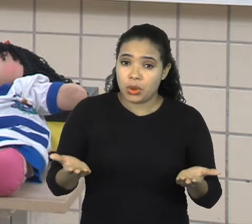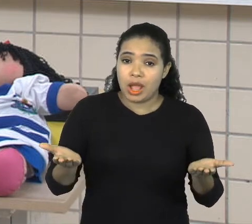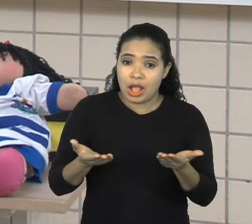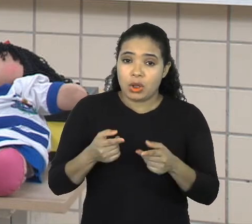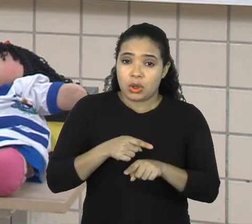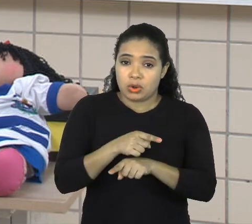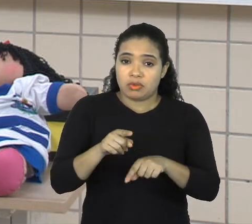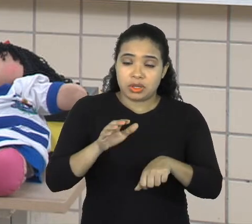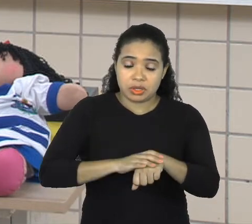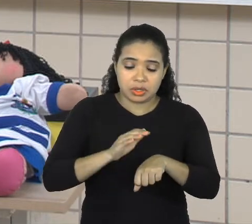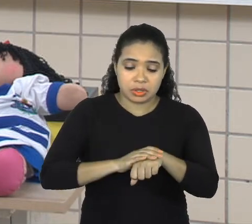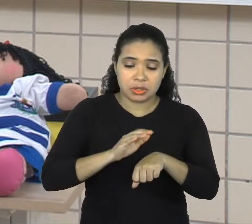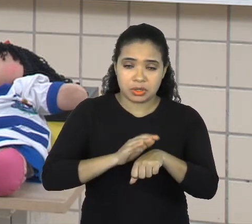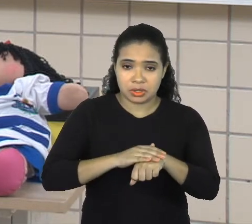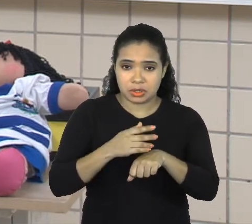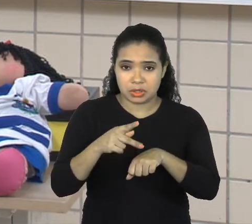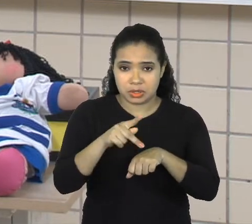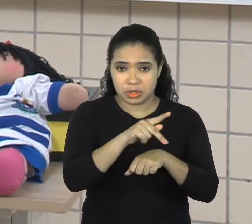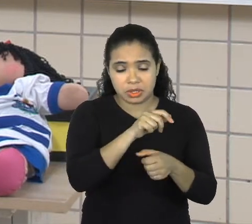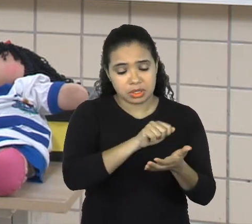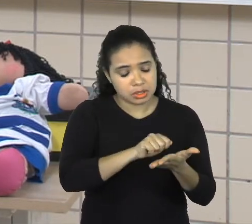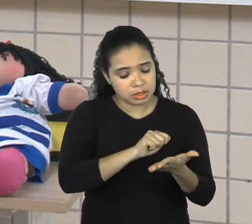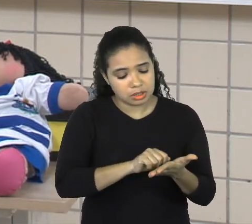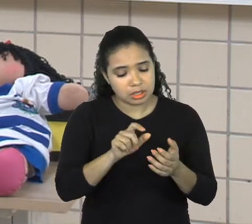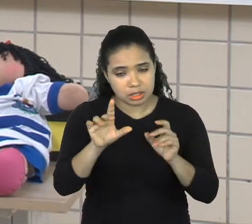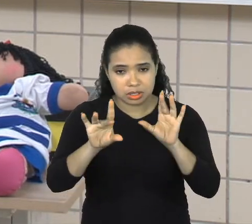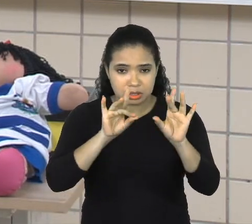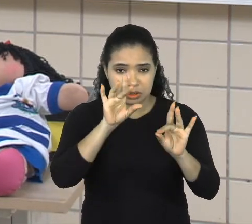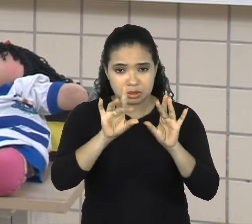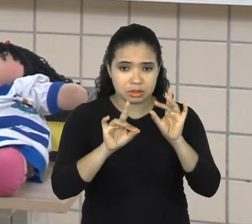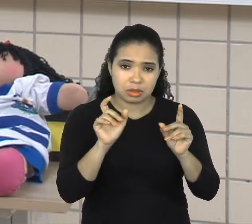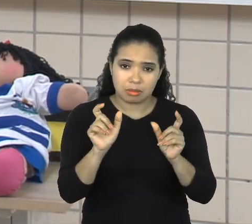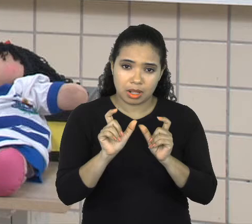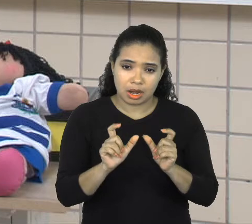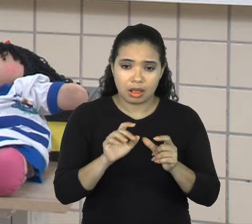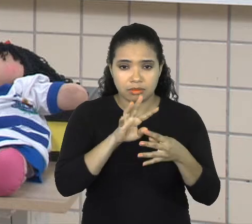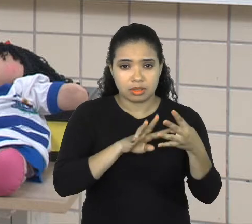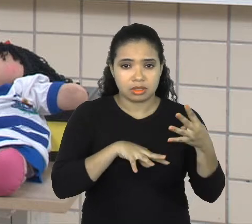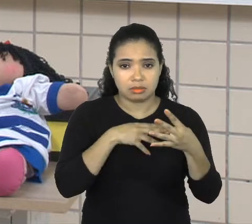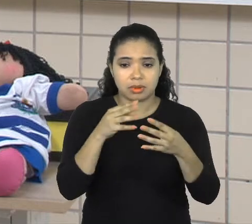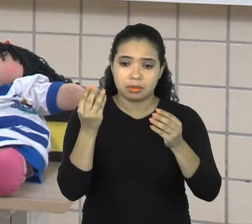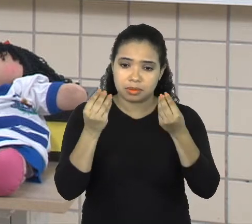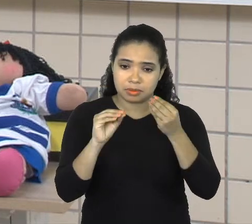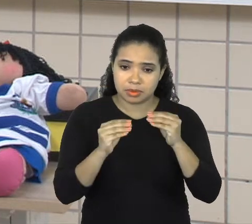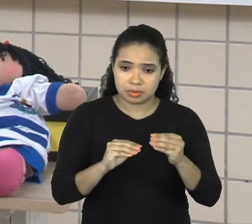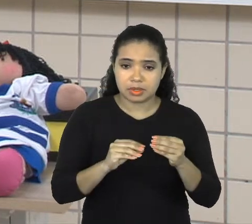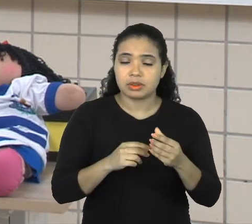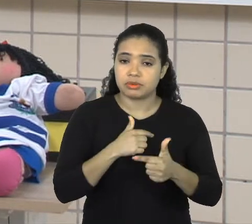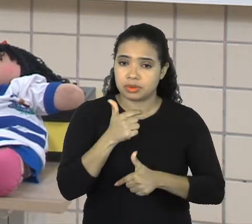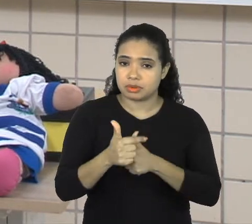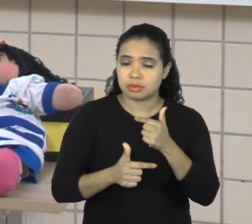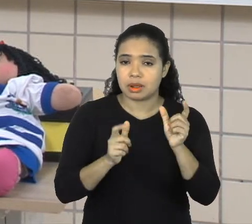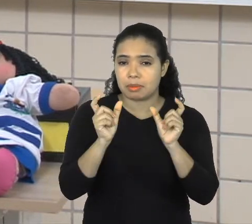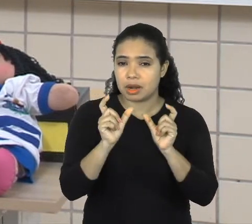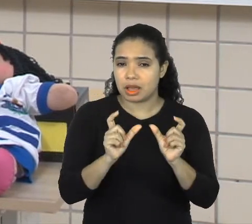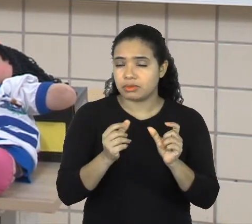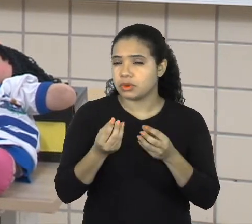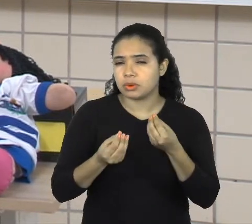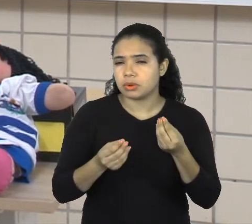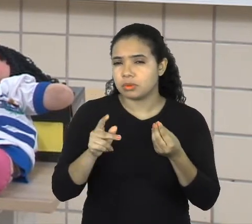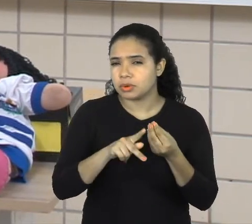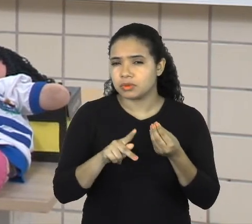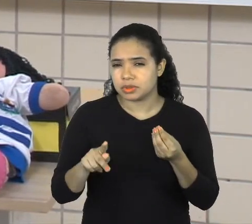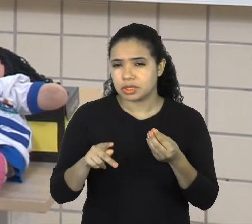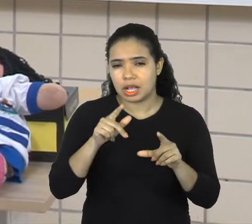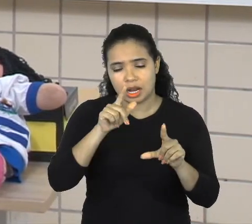pouquinho. Nós vamos escolher algumas palavras, colocar na tabela, nós vamos trabalhar essas palavras de que forma, professora?